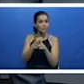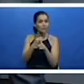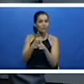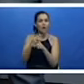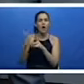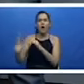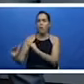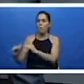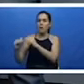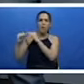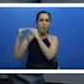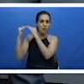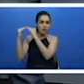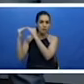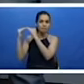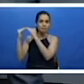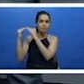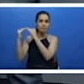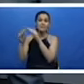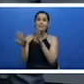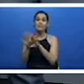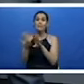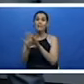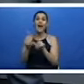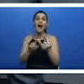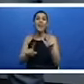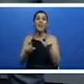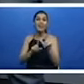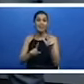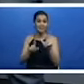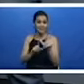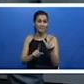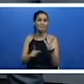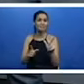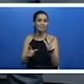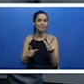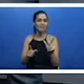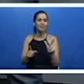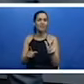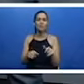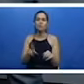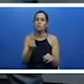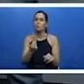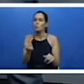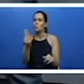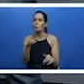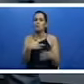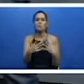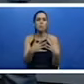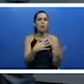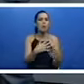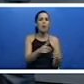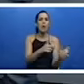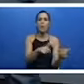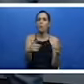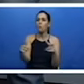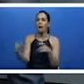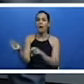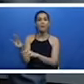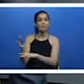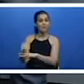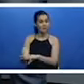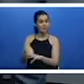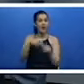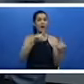uma expressão com uma letrinha lá que vai valer para qualquer termo da sequência.